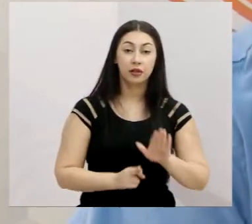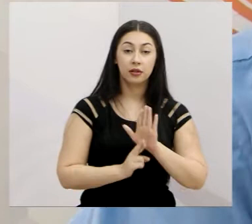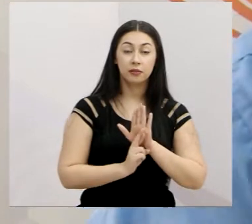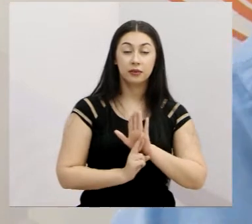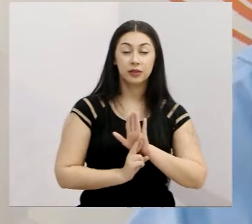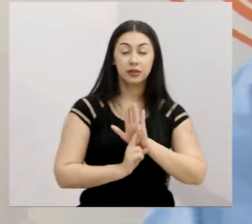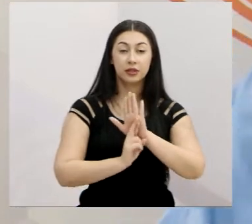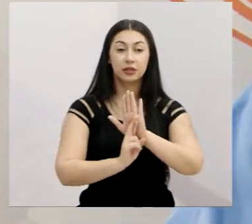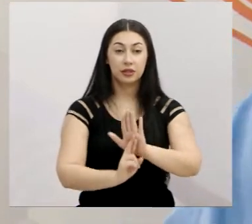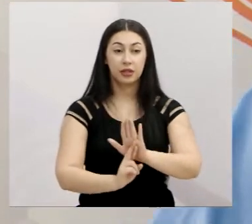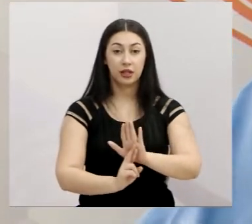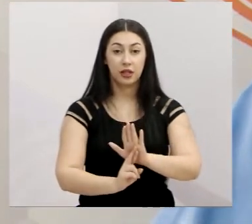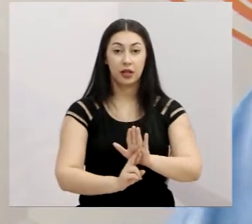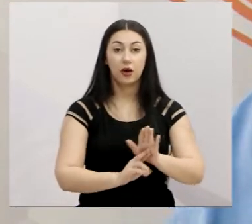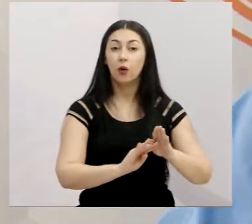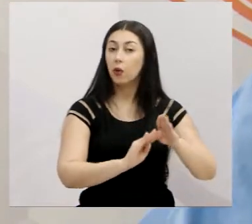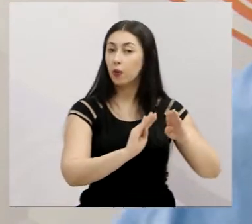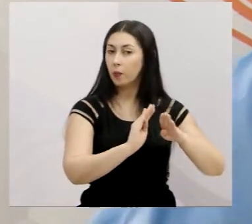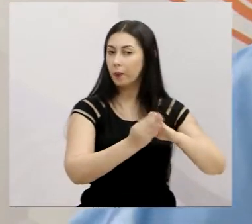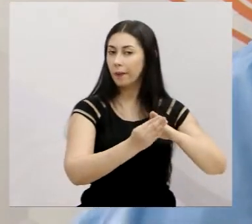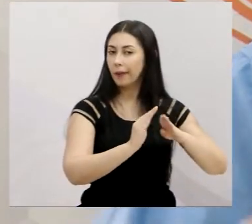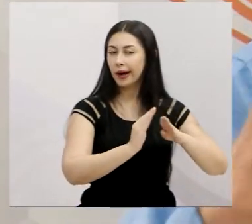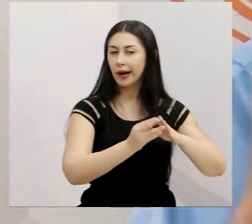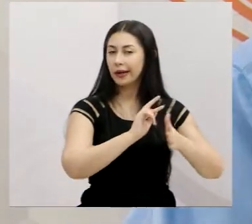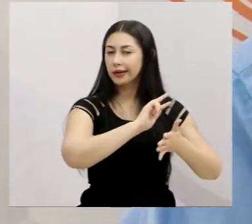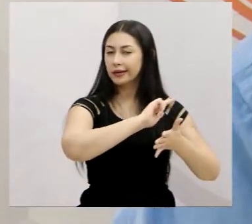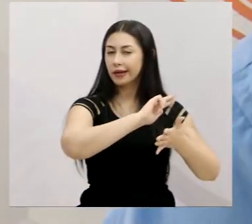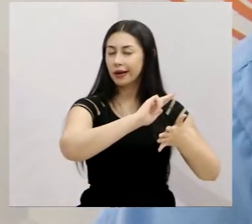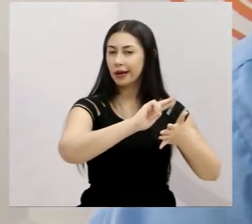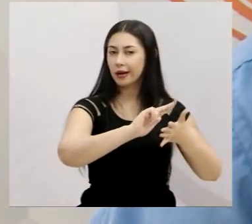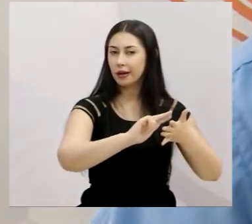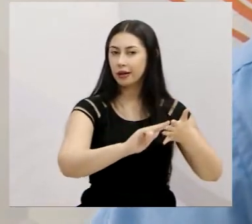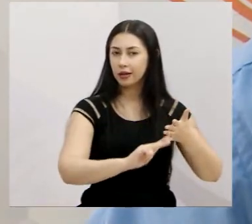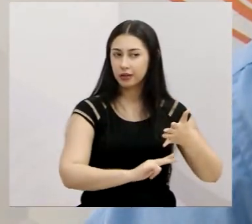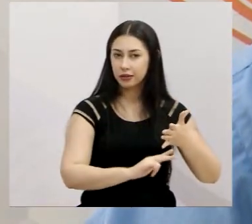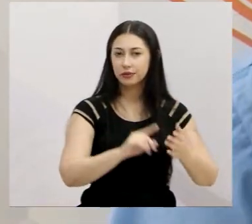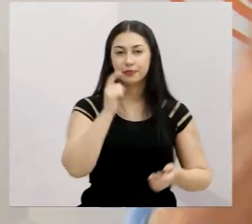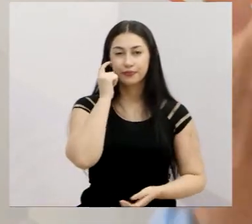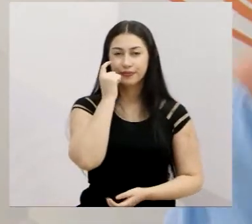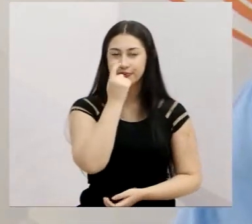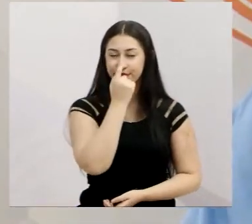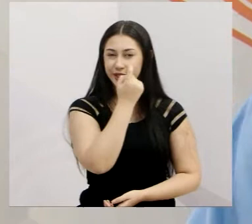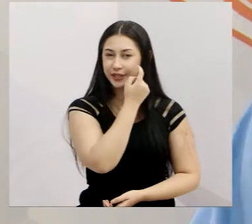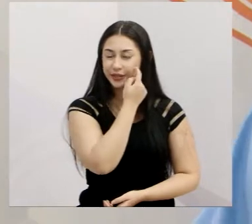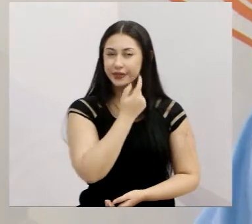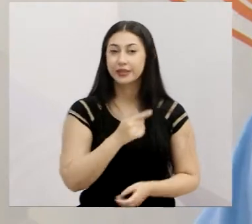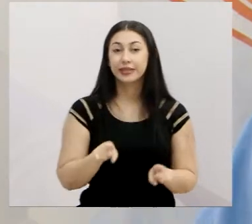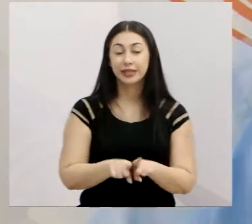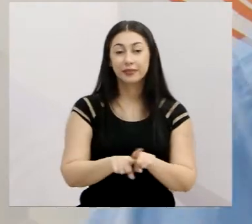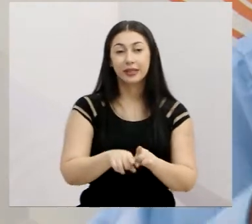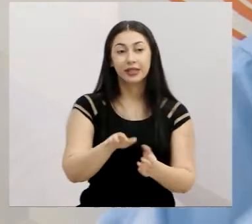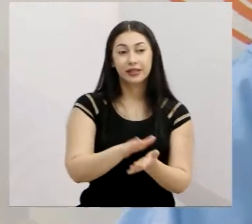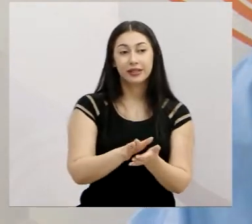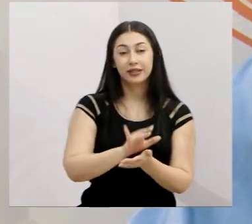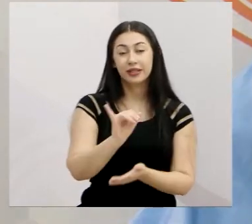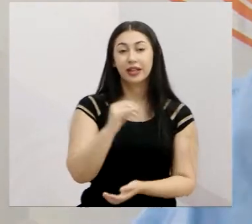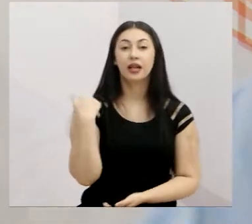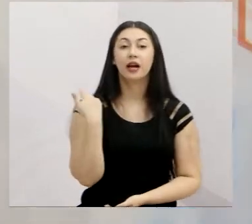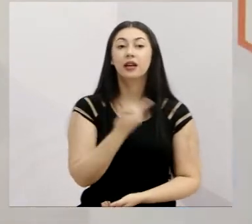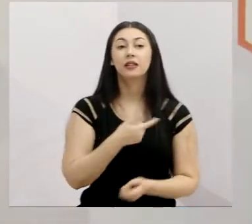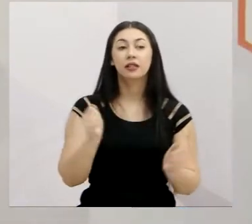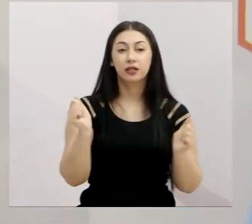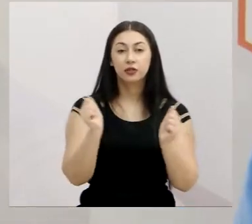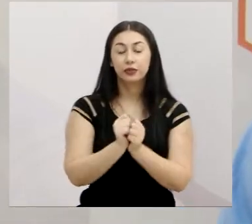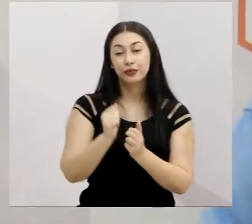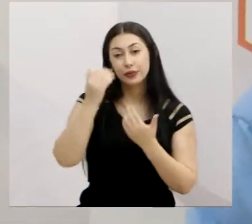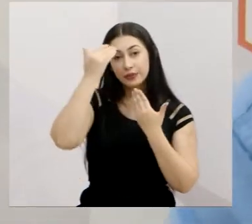representar Alagoas 12 Lagoas um e toda a região do Parque minha Louis toda a nossa cidade de Caraí ficamos